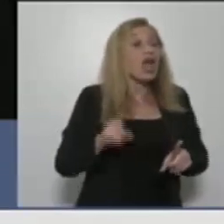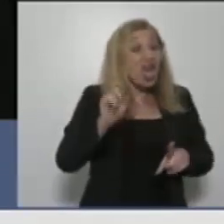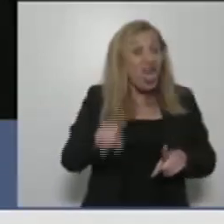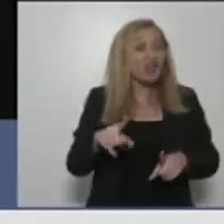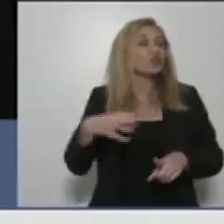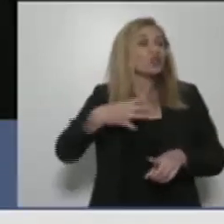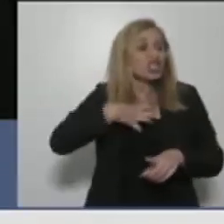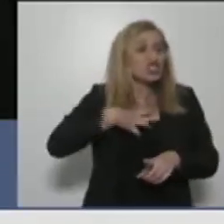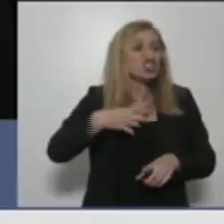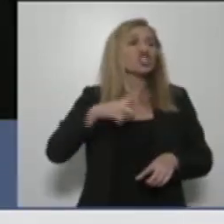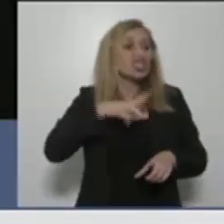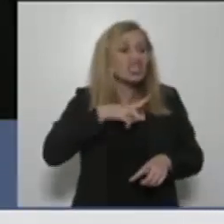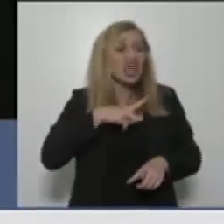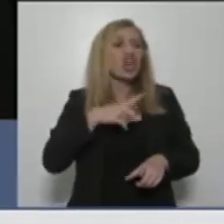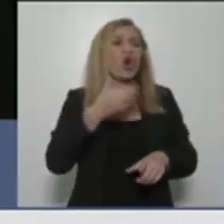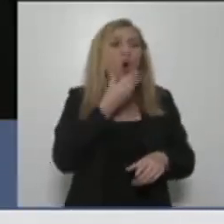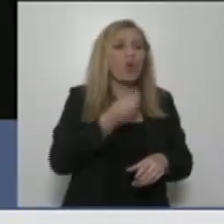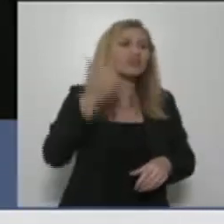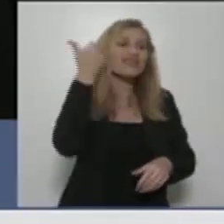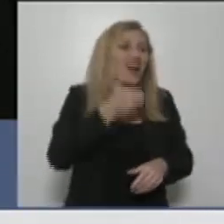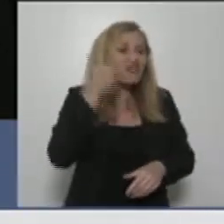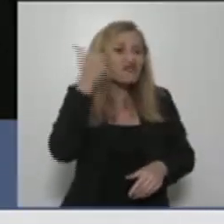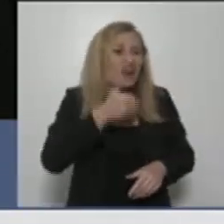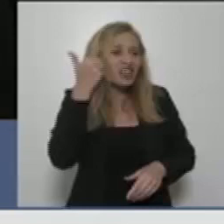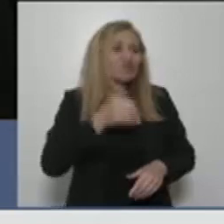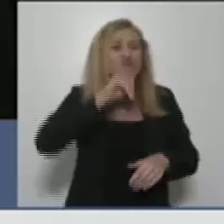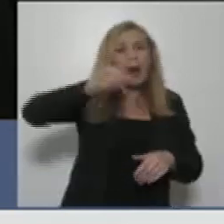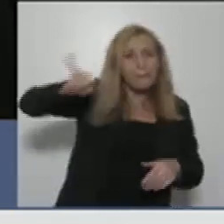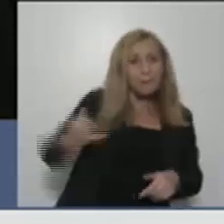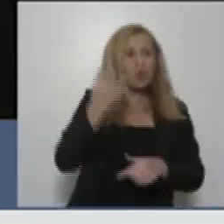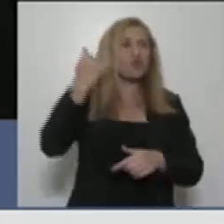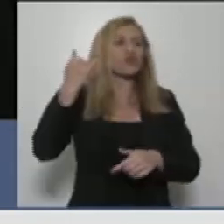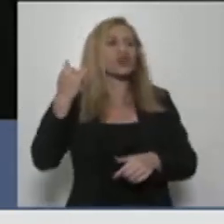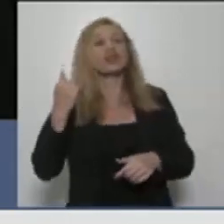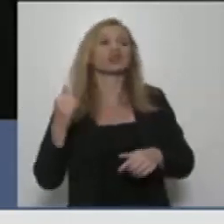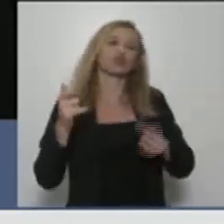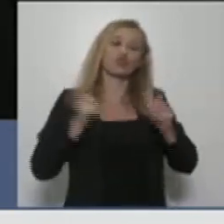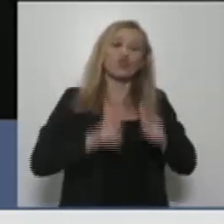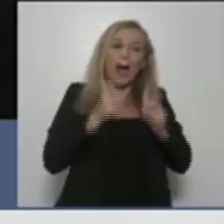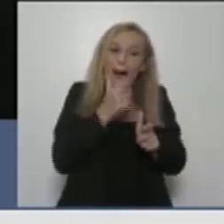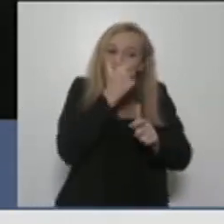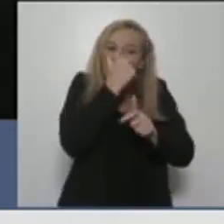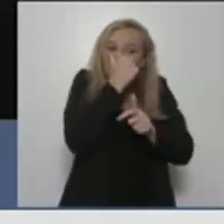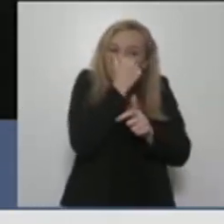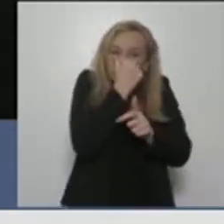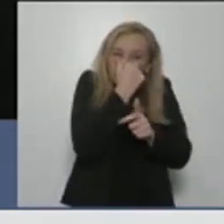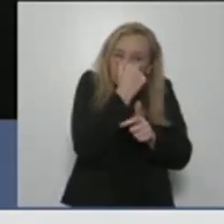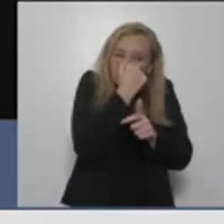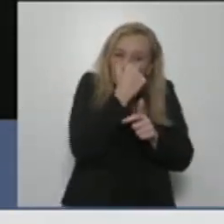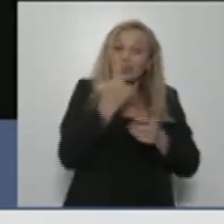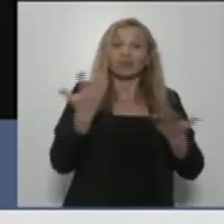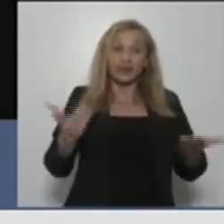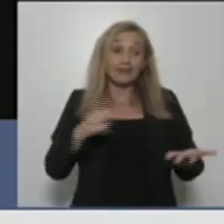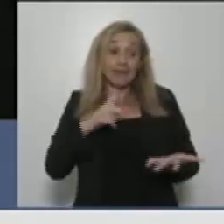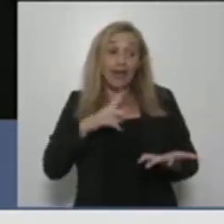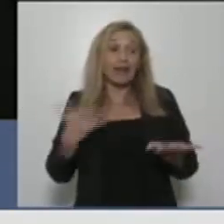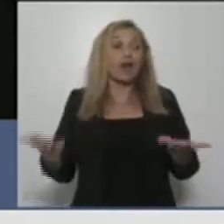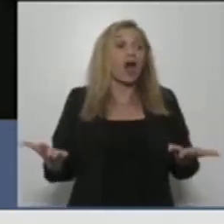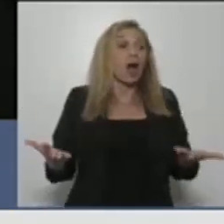sentido que tem homens mau caráter que se aproveitam da oportunidade que eles criam